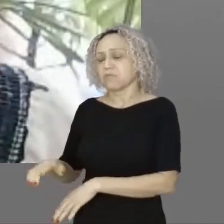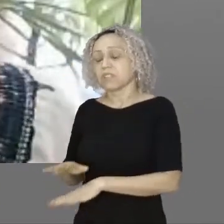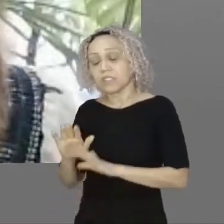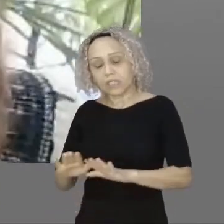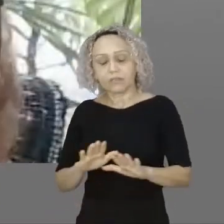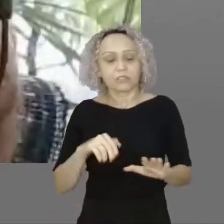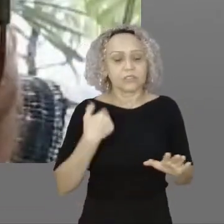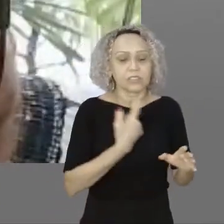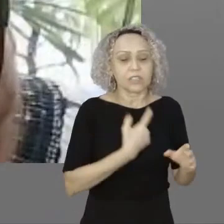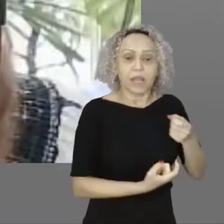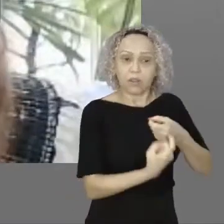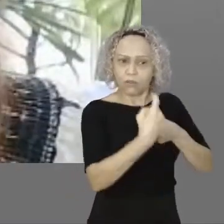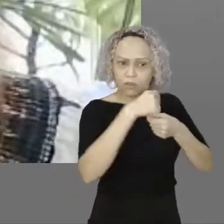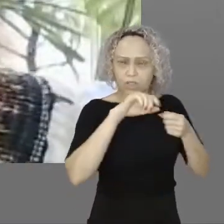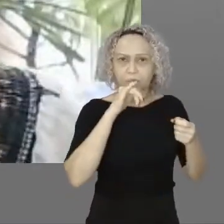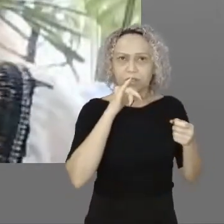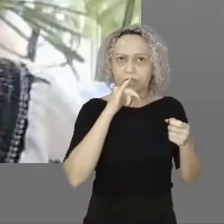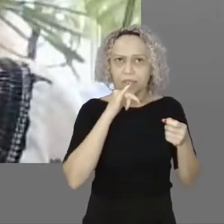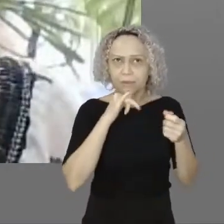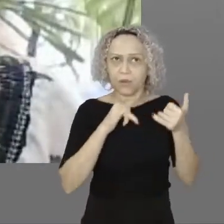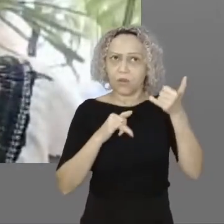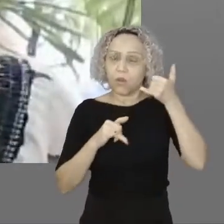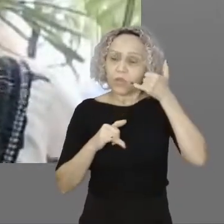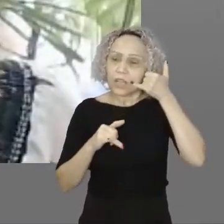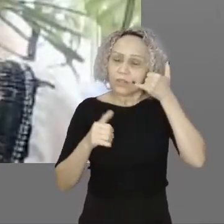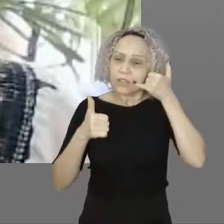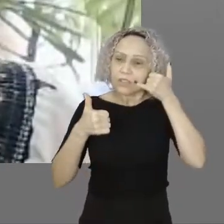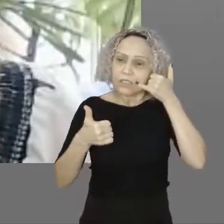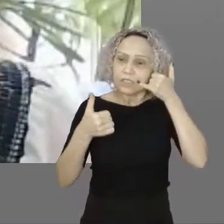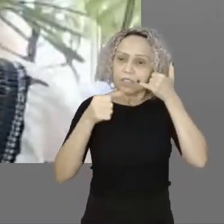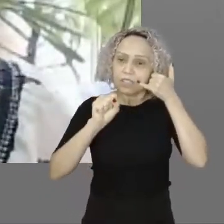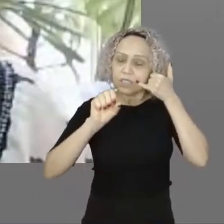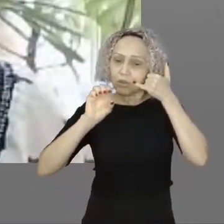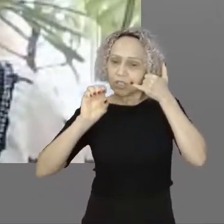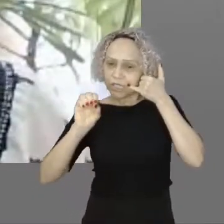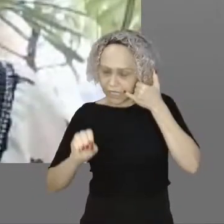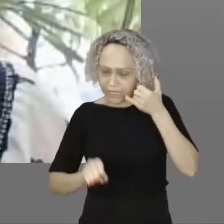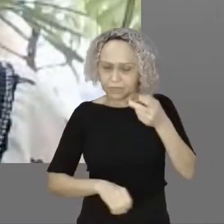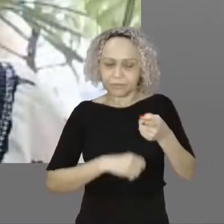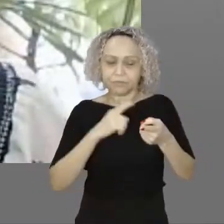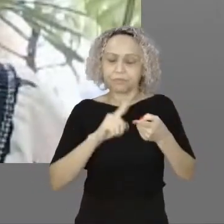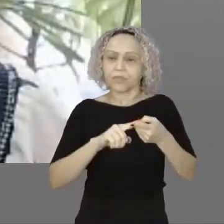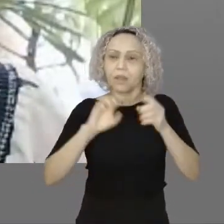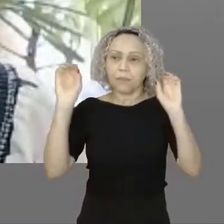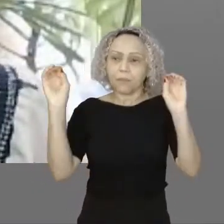por exemplo, a Patrulha Maria da Penha. Também nós aumentamos o número de